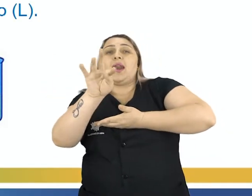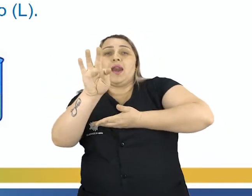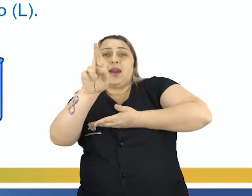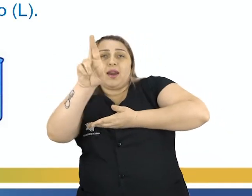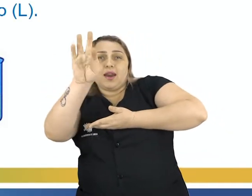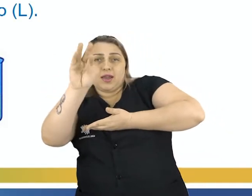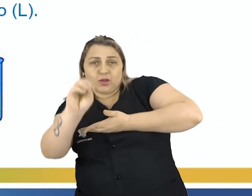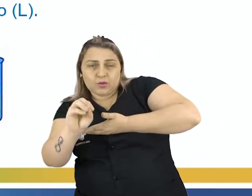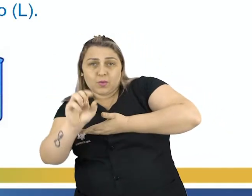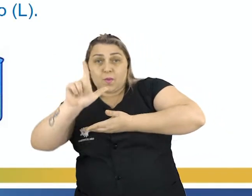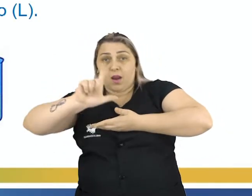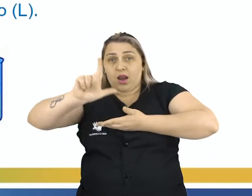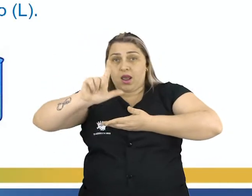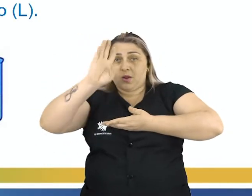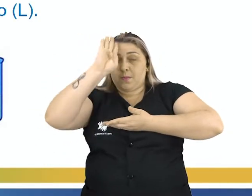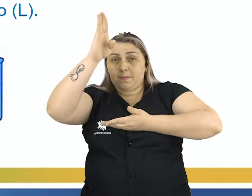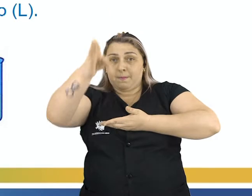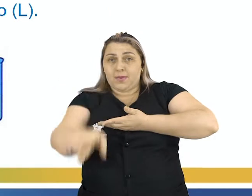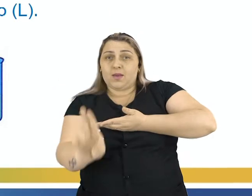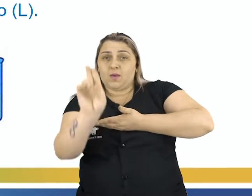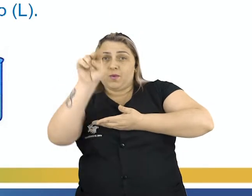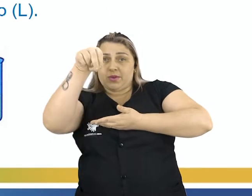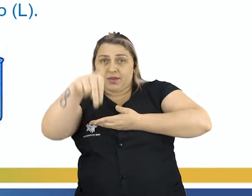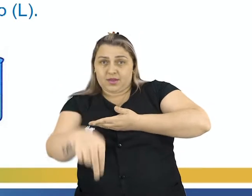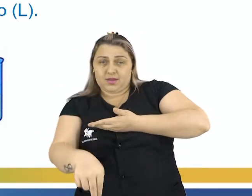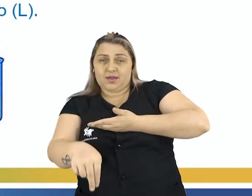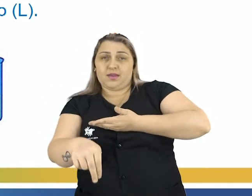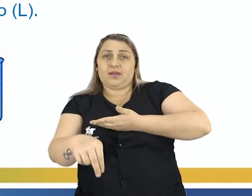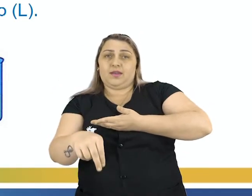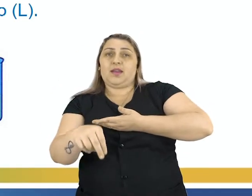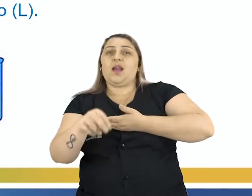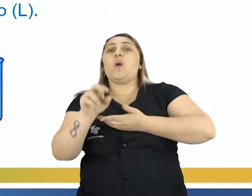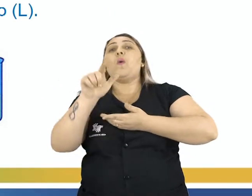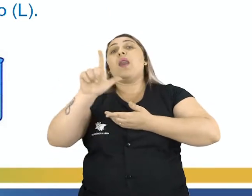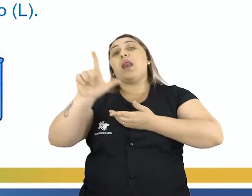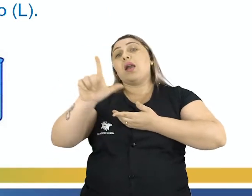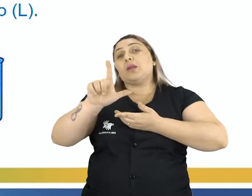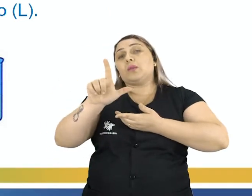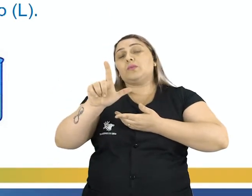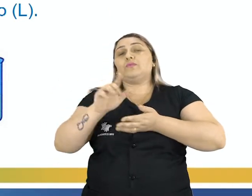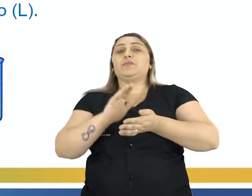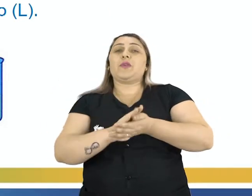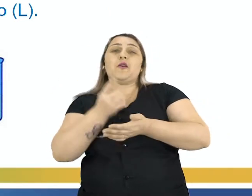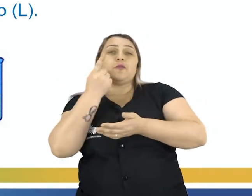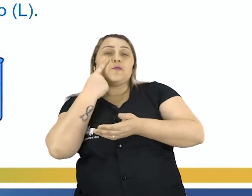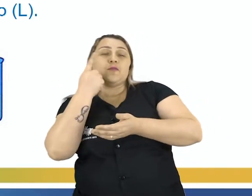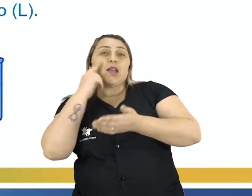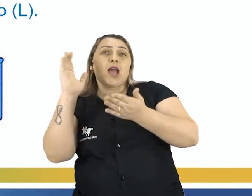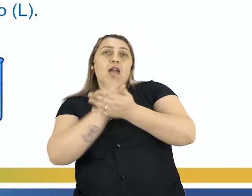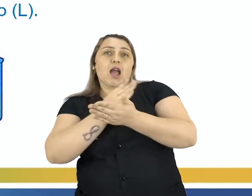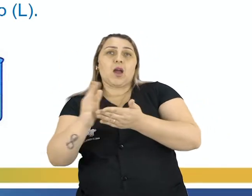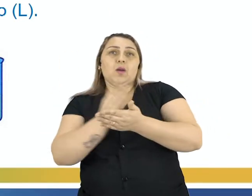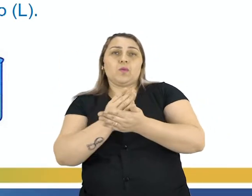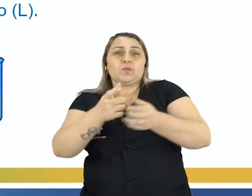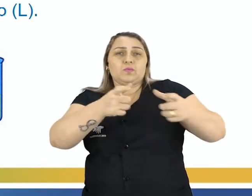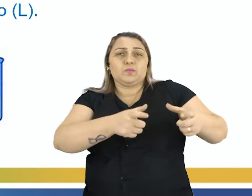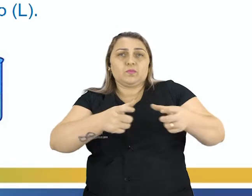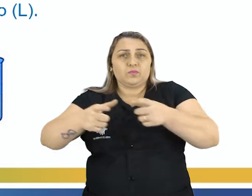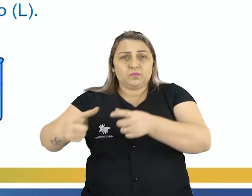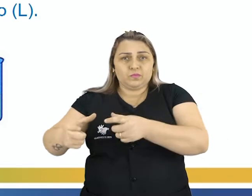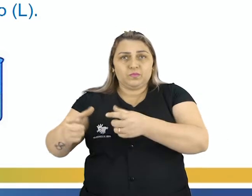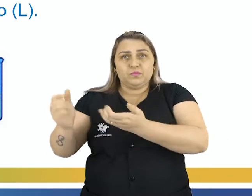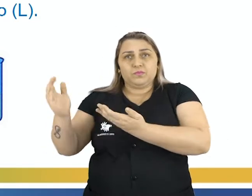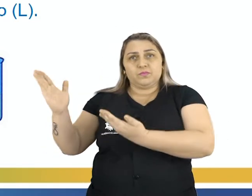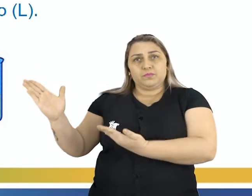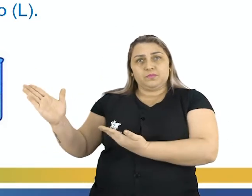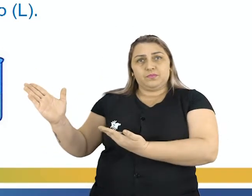a principal unidade de medida de capacidade é o litro. Veja aí alguns recipientes. Aí